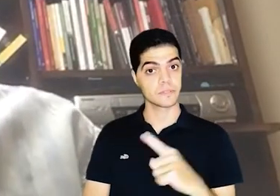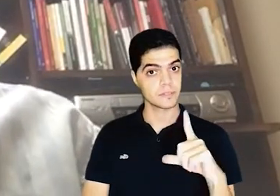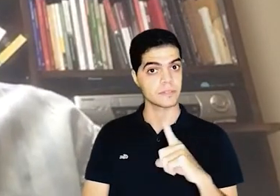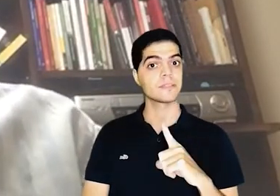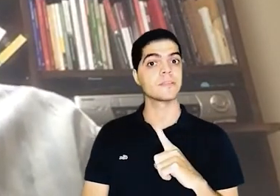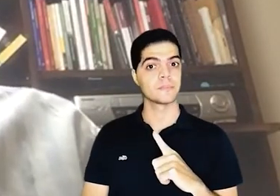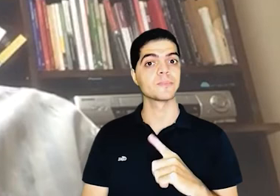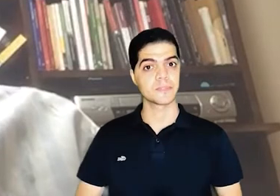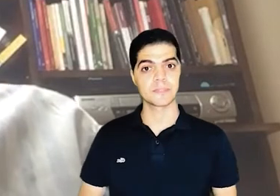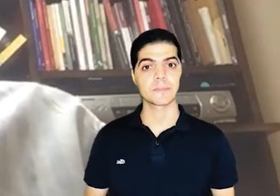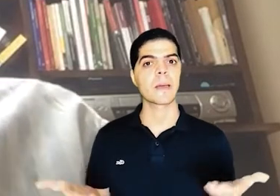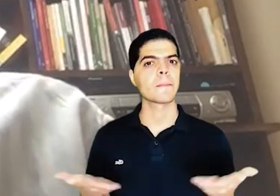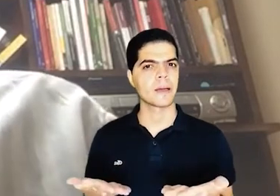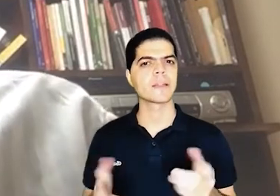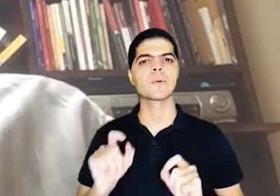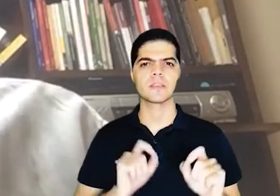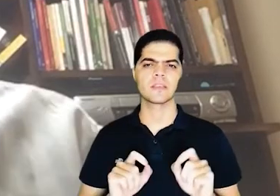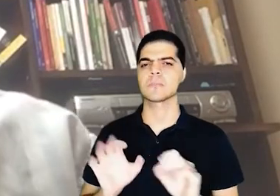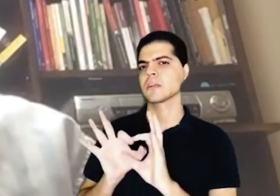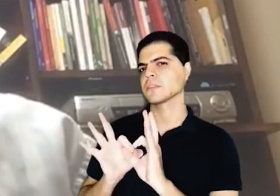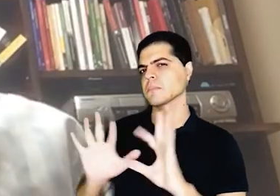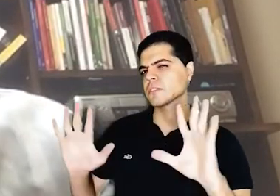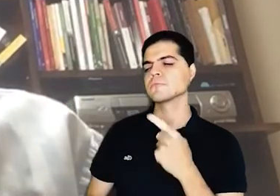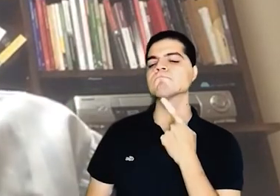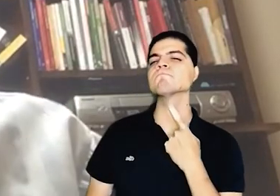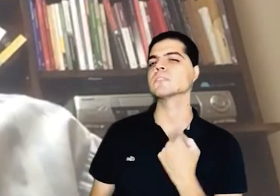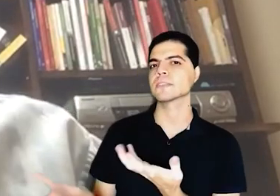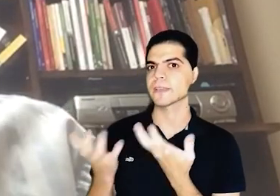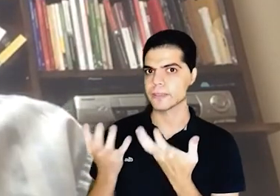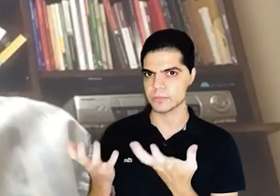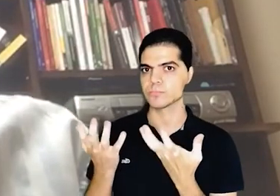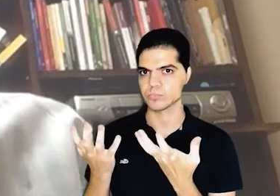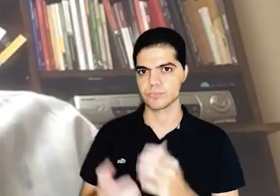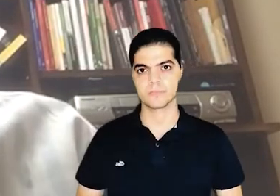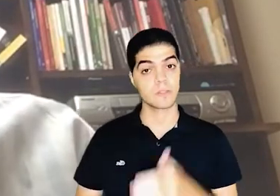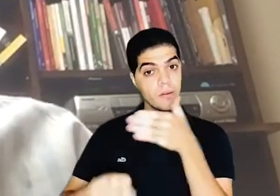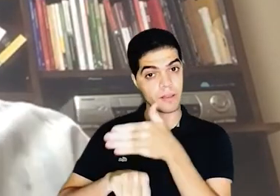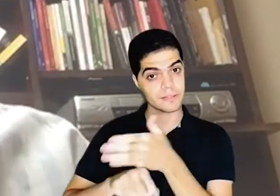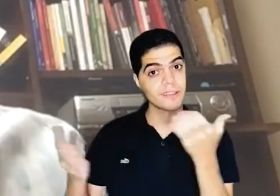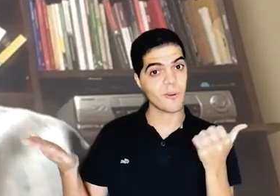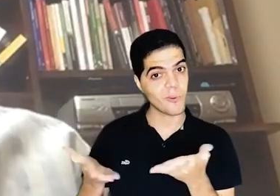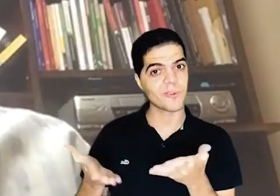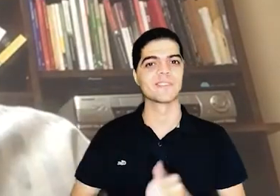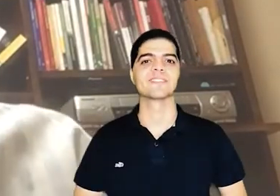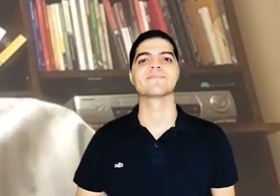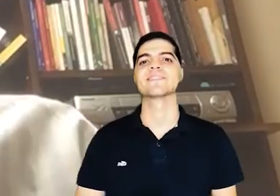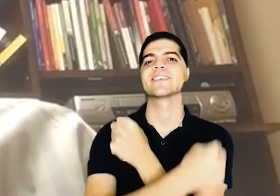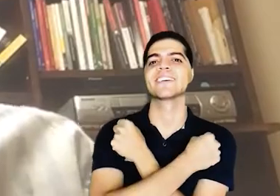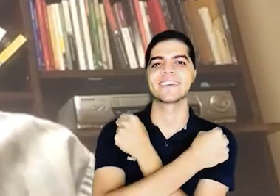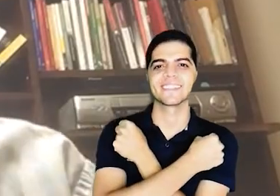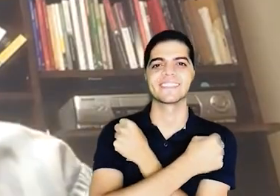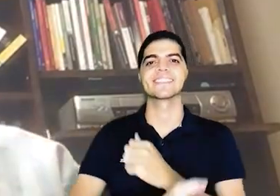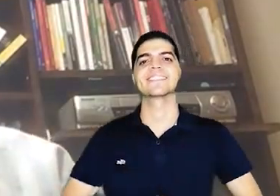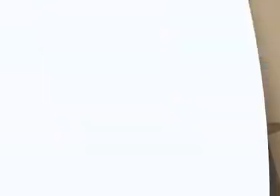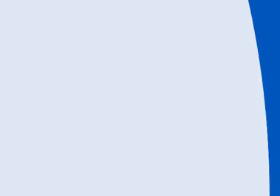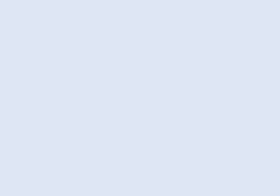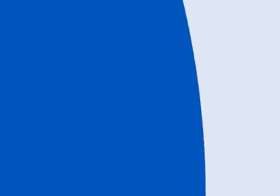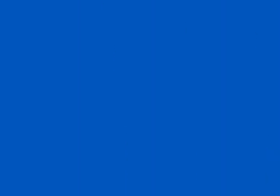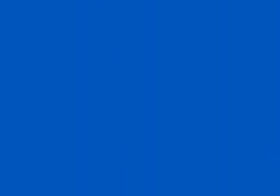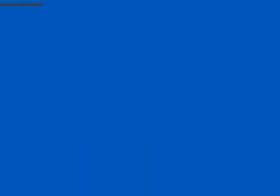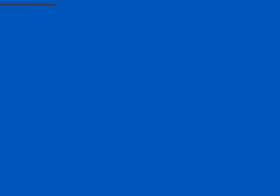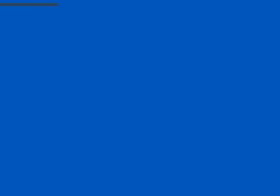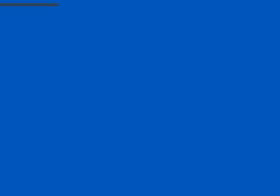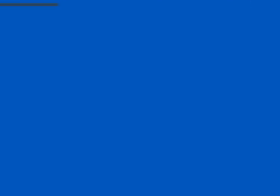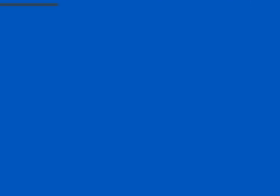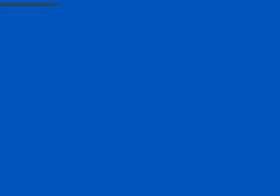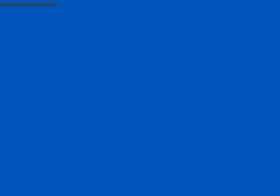para a independência e querer acesse agora um abraço e